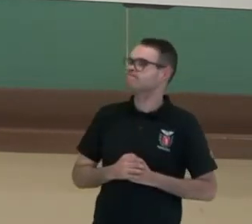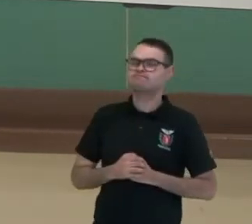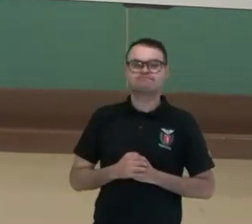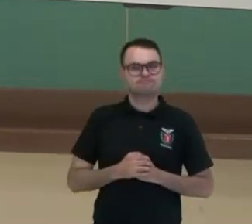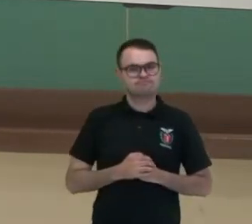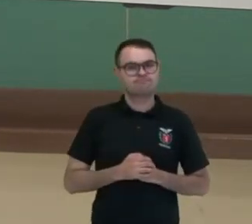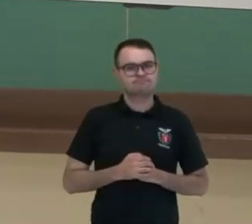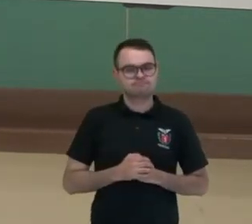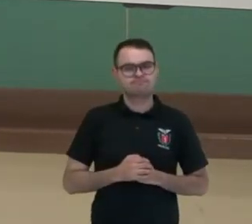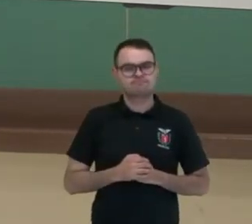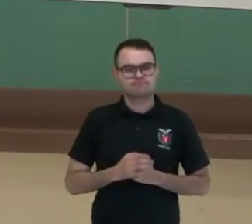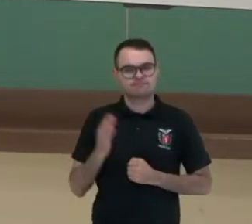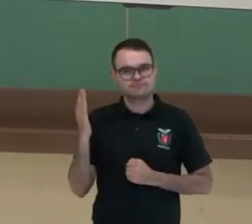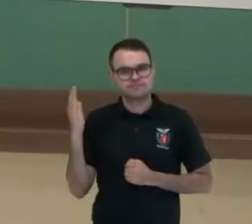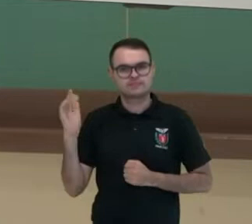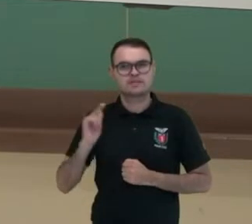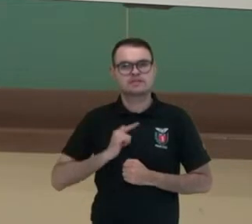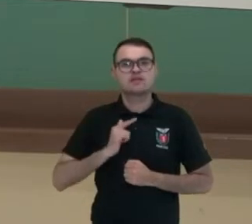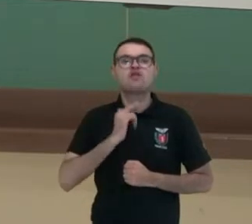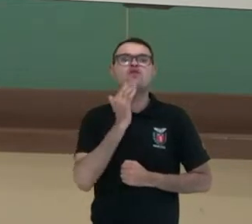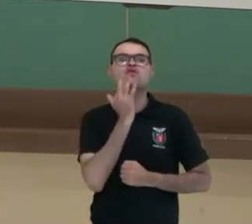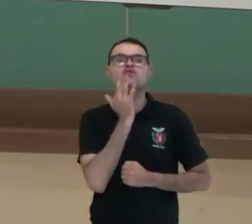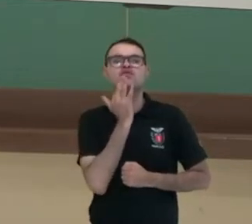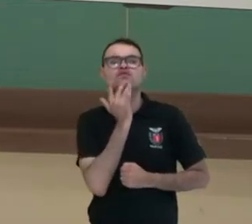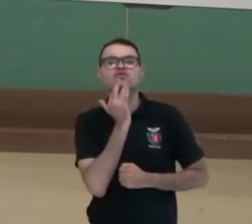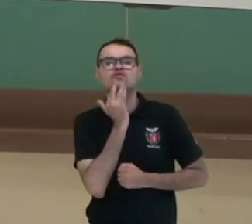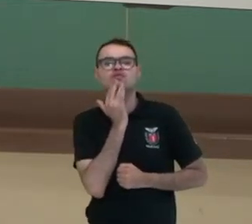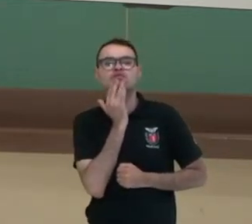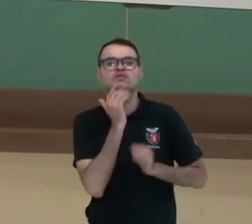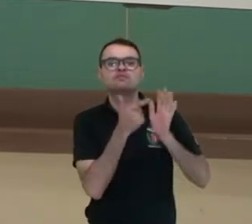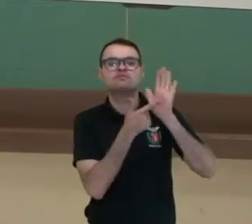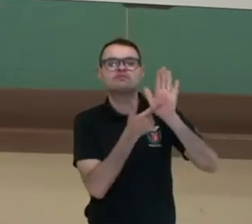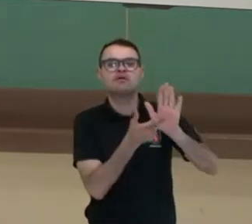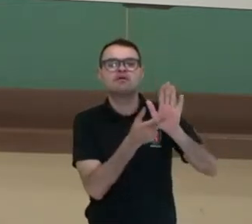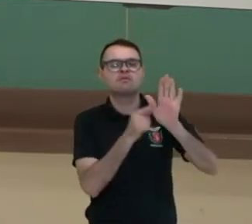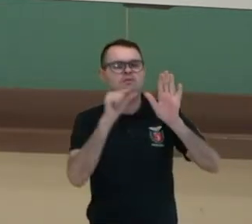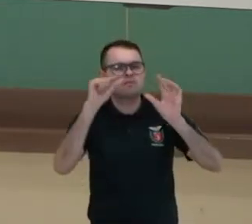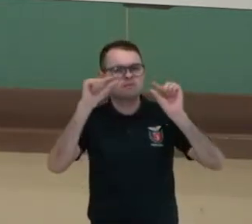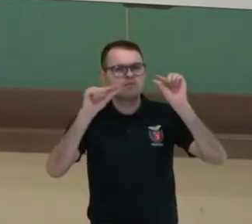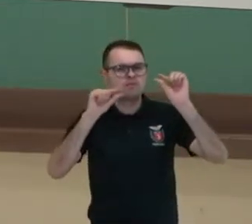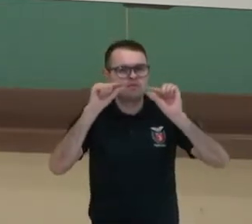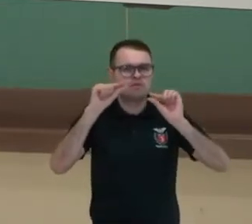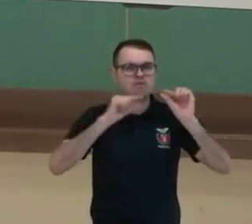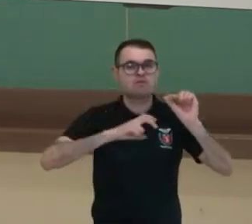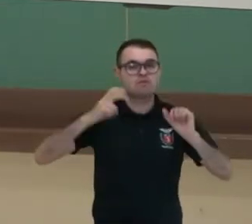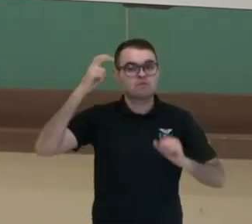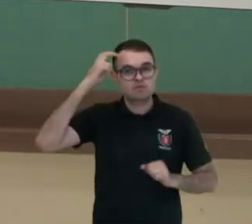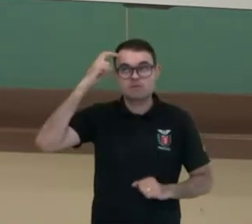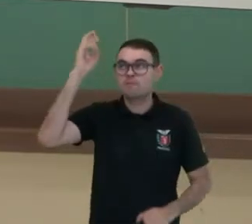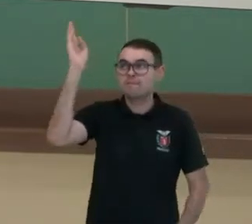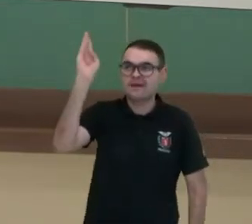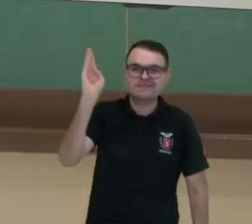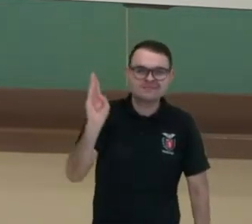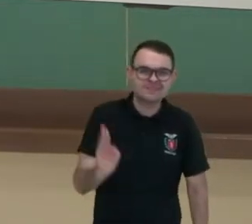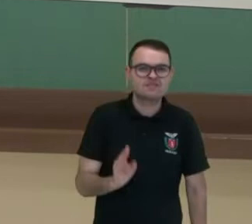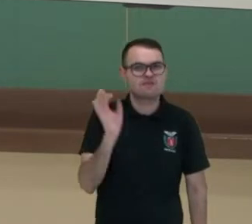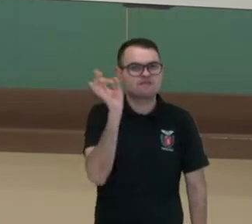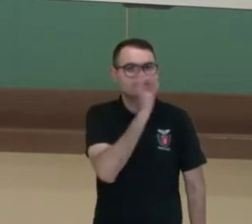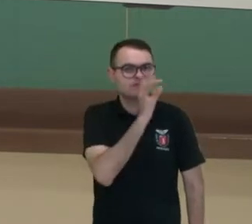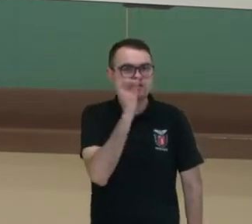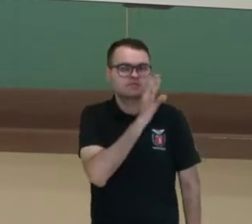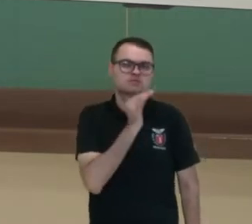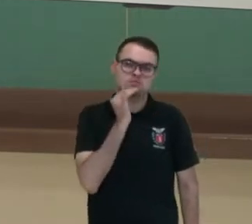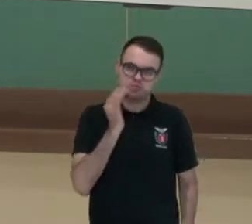né, umas cores que representam aí um pouco da cultura brasileira, né, o verde,